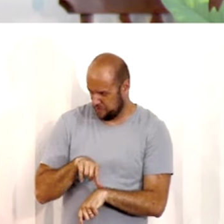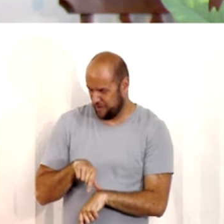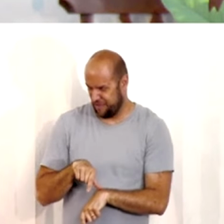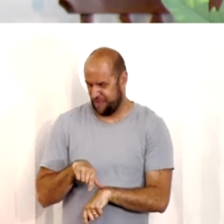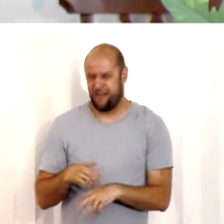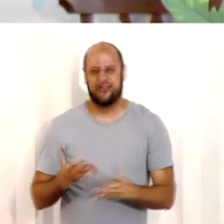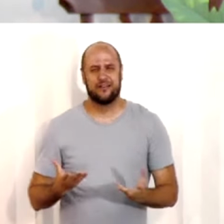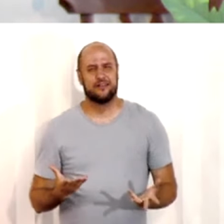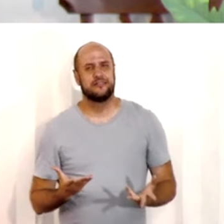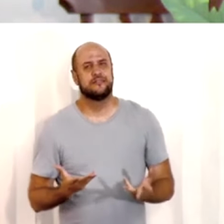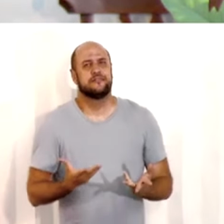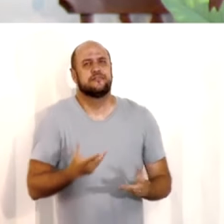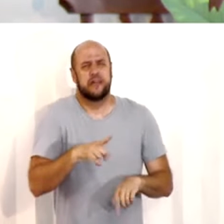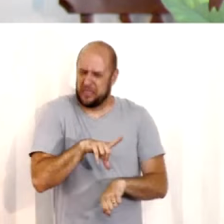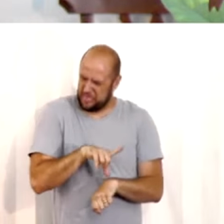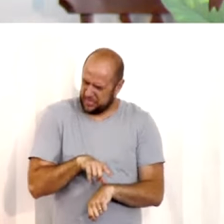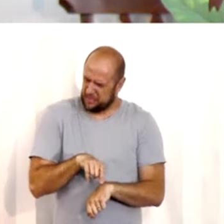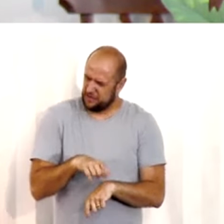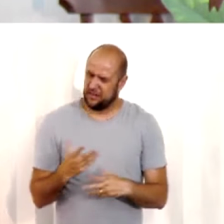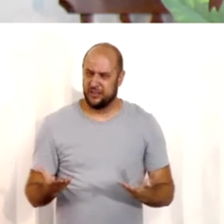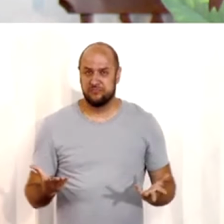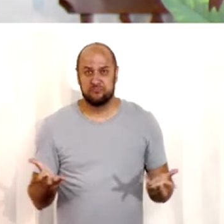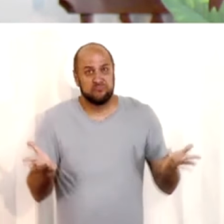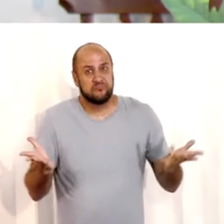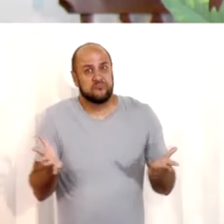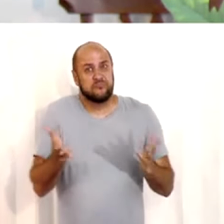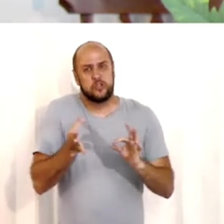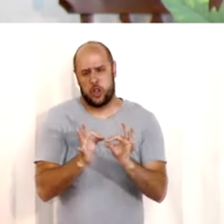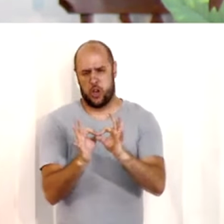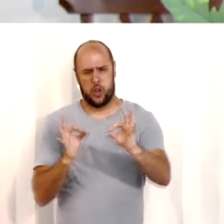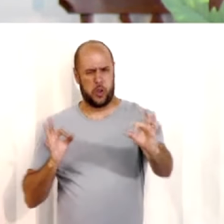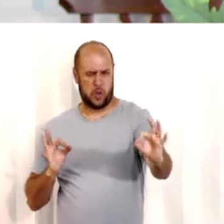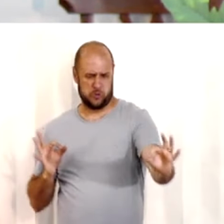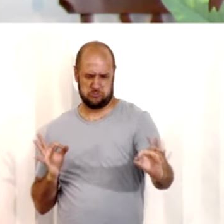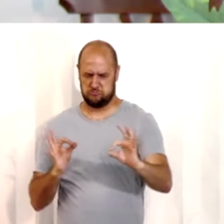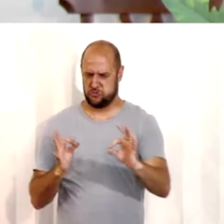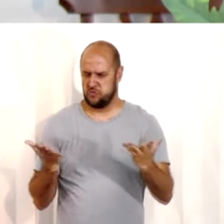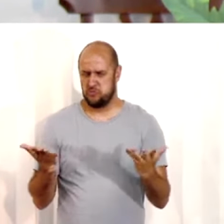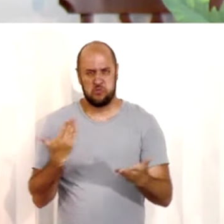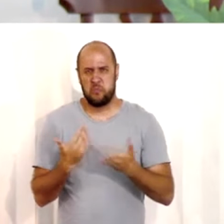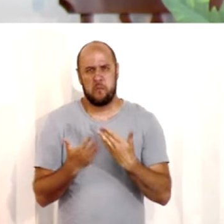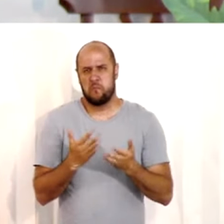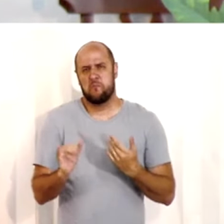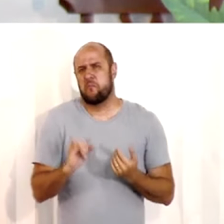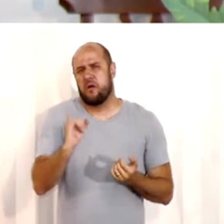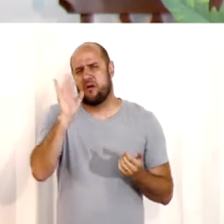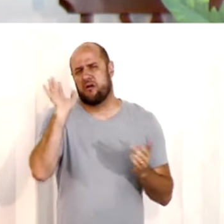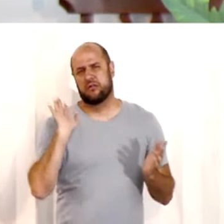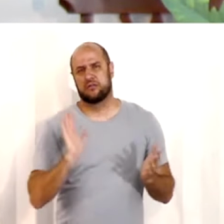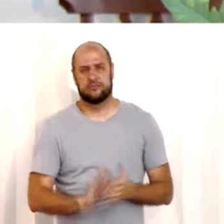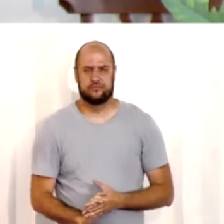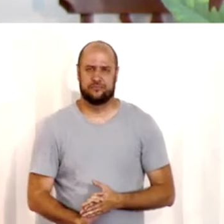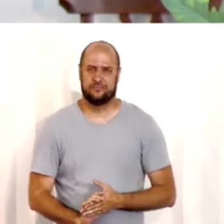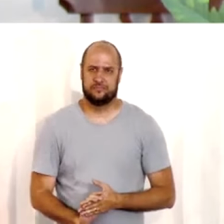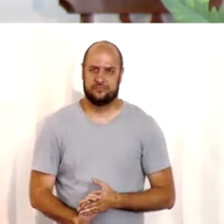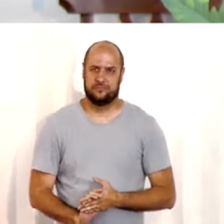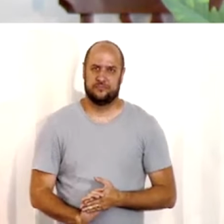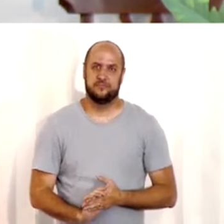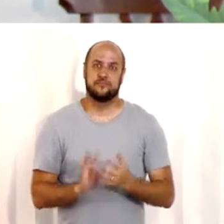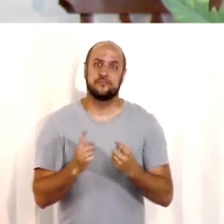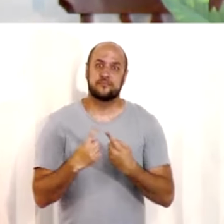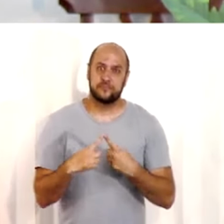sim, falta muito. Não é a distância que falta, que nos anima ou nos desanima, mas é a certeza de